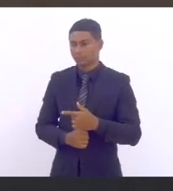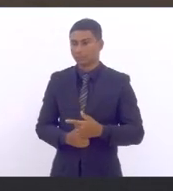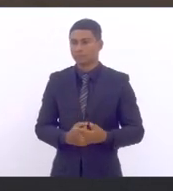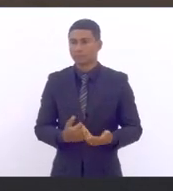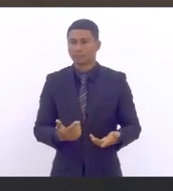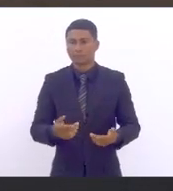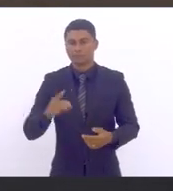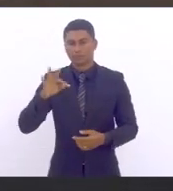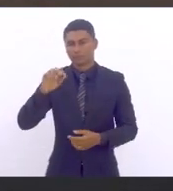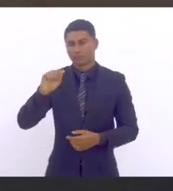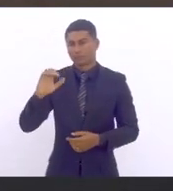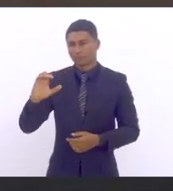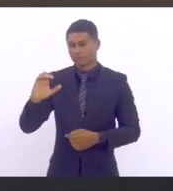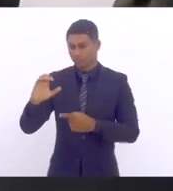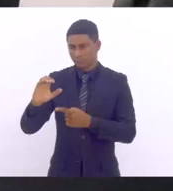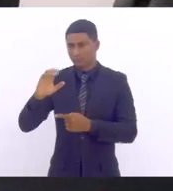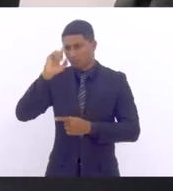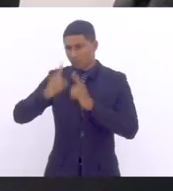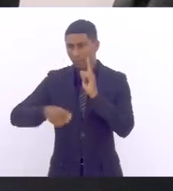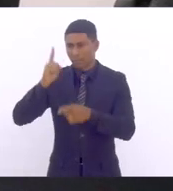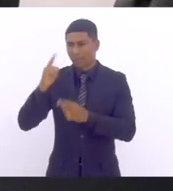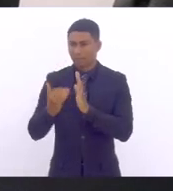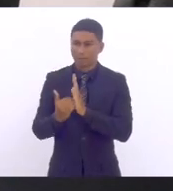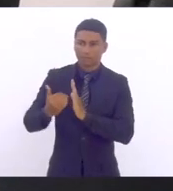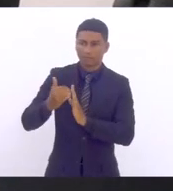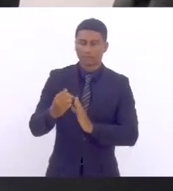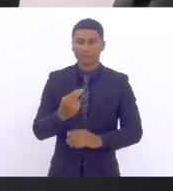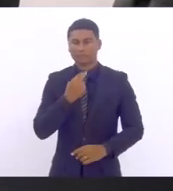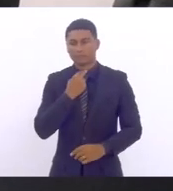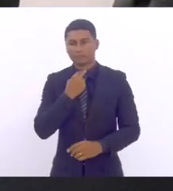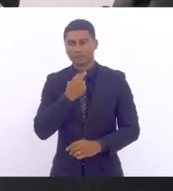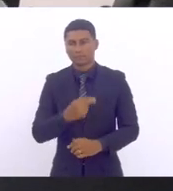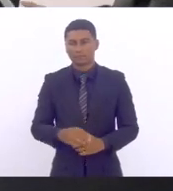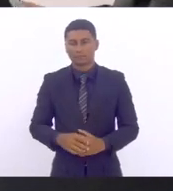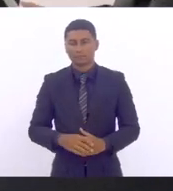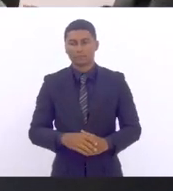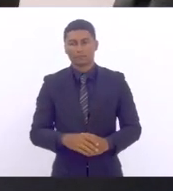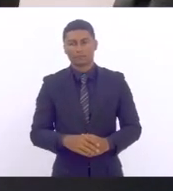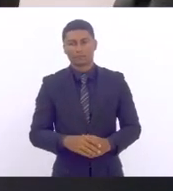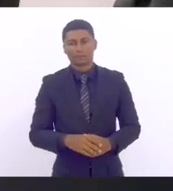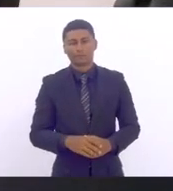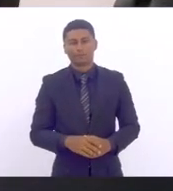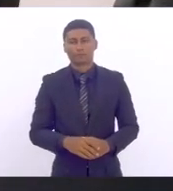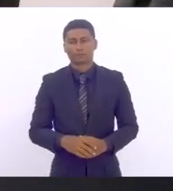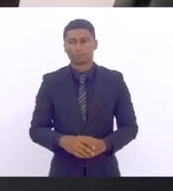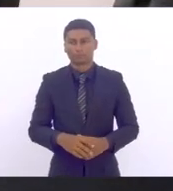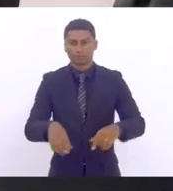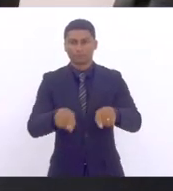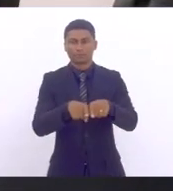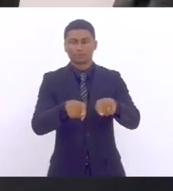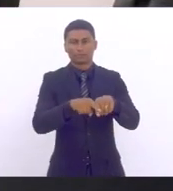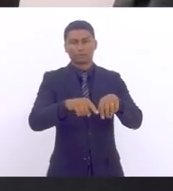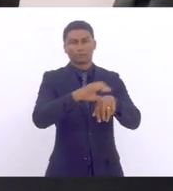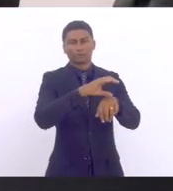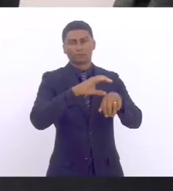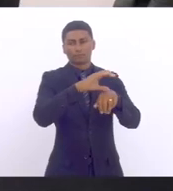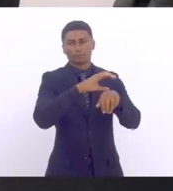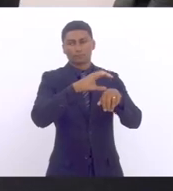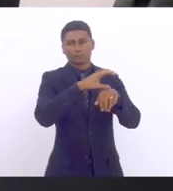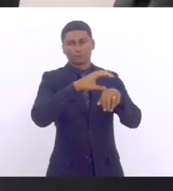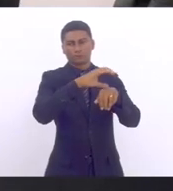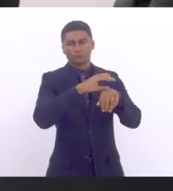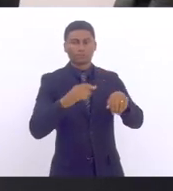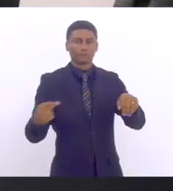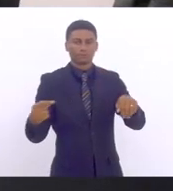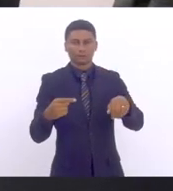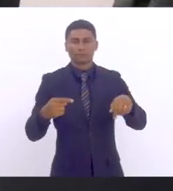Um TAC não pode mandar mais do que uma lei. Né? Não pode mandar mais do que uma lei. Depois, a Constituição, ela